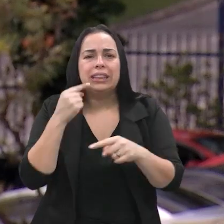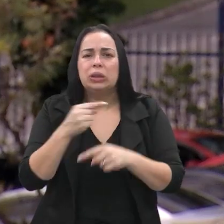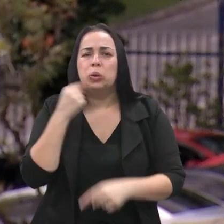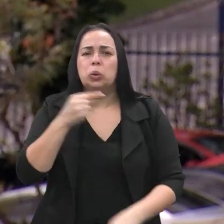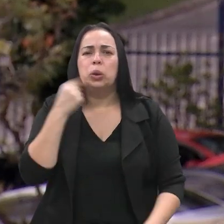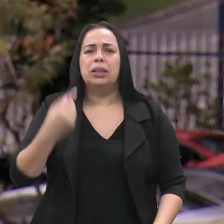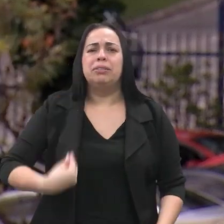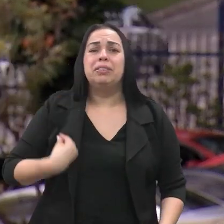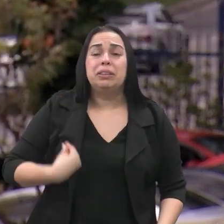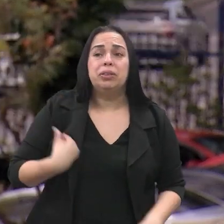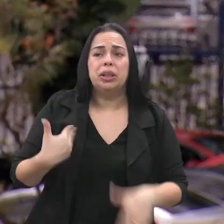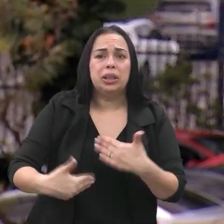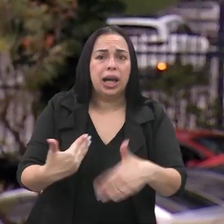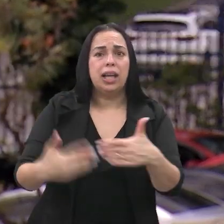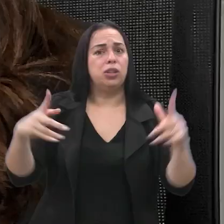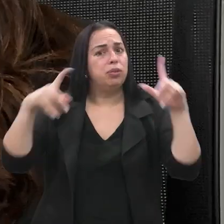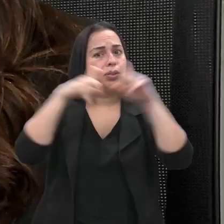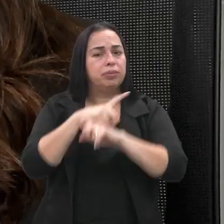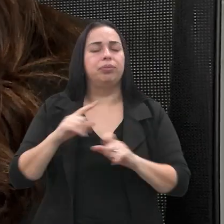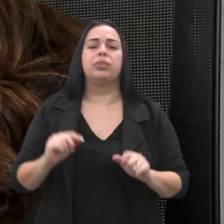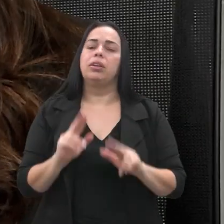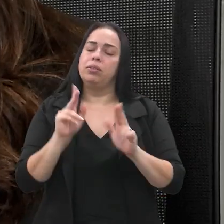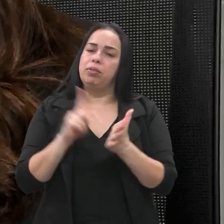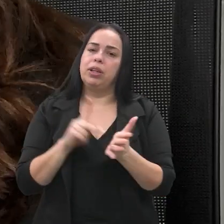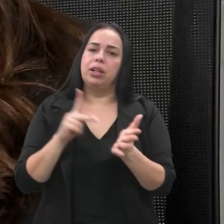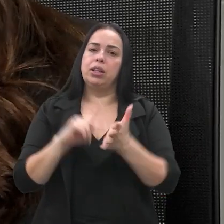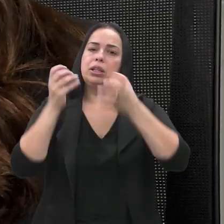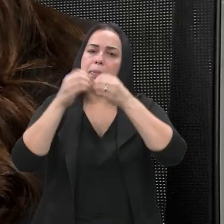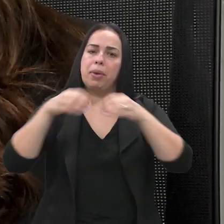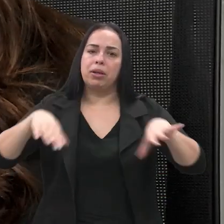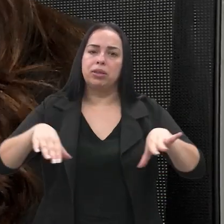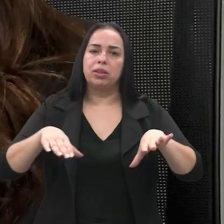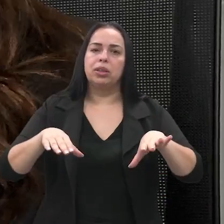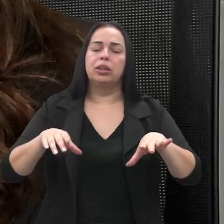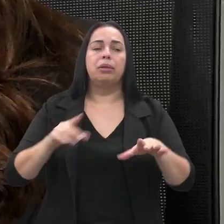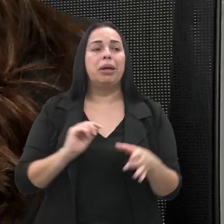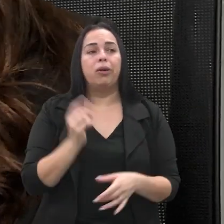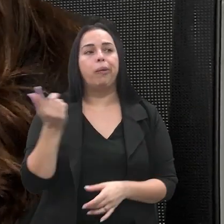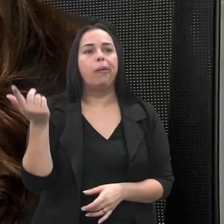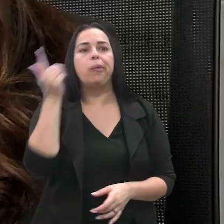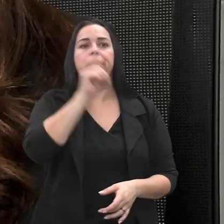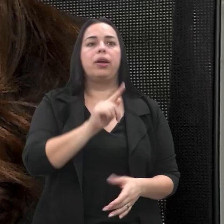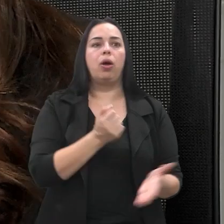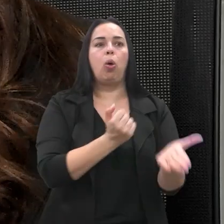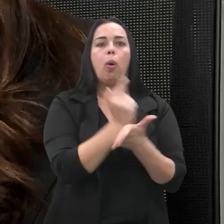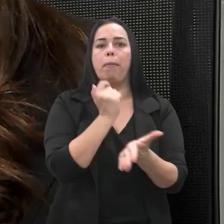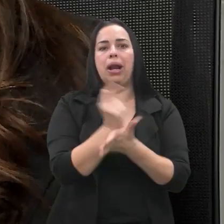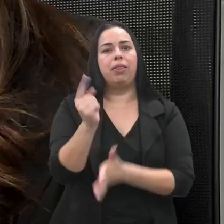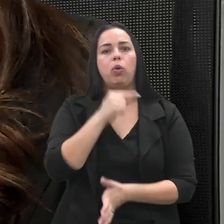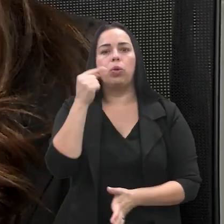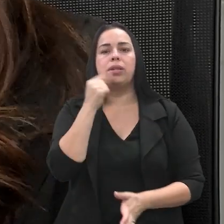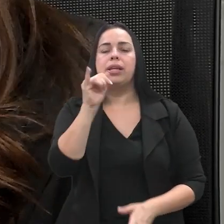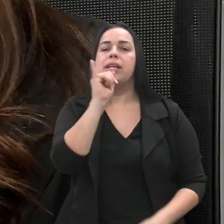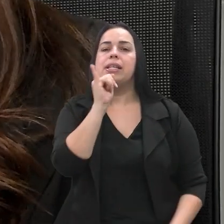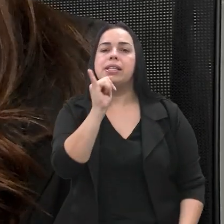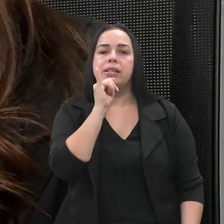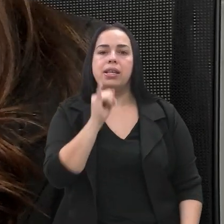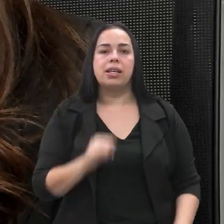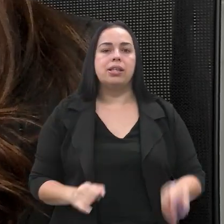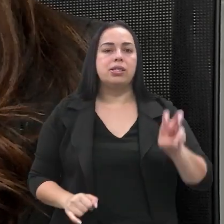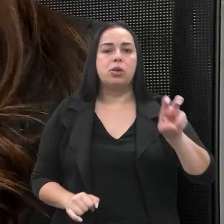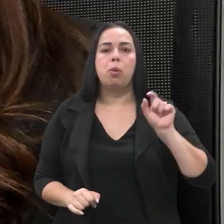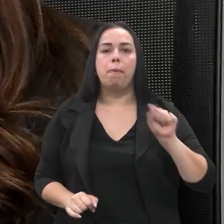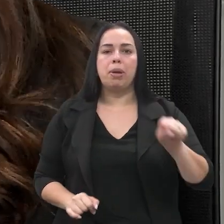com o valor que recebem de aposentadoria. Infelizmente, o impacto vai diretamente no poder de compra, porque ele aposenta